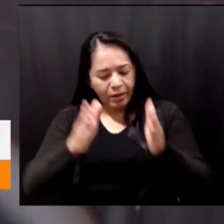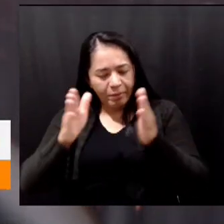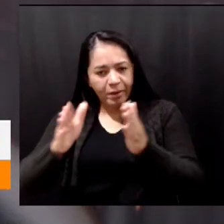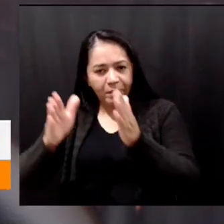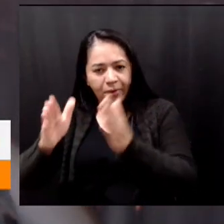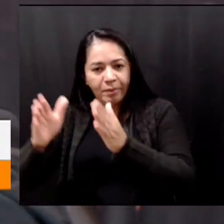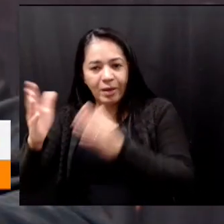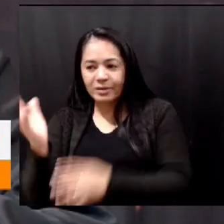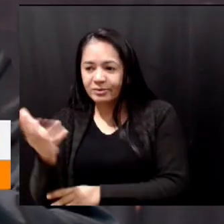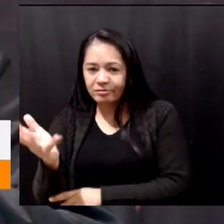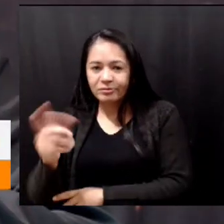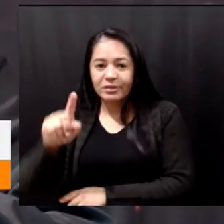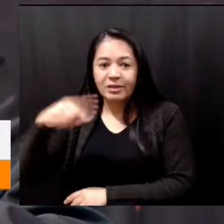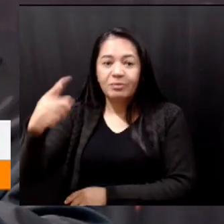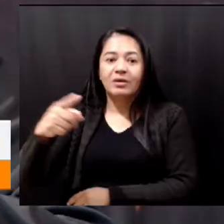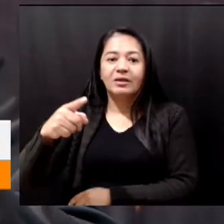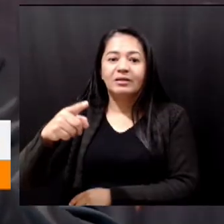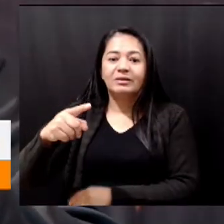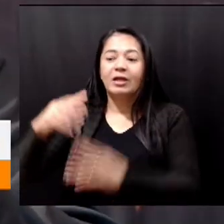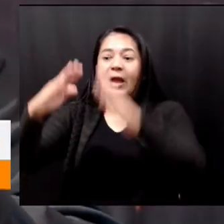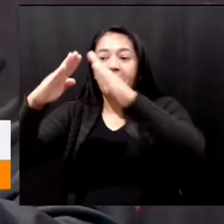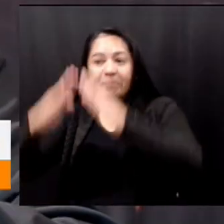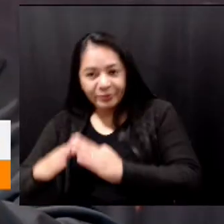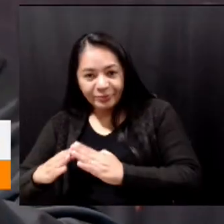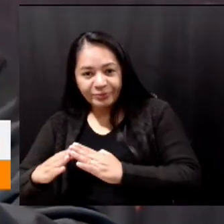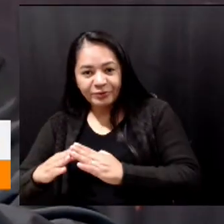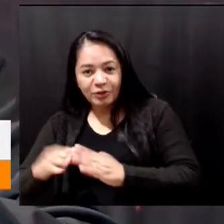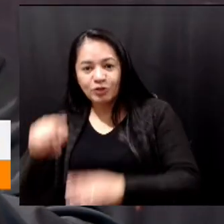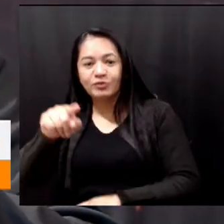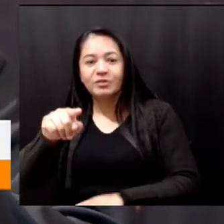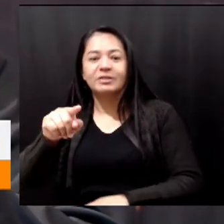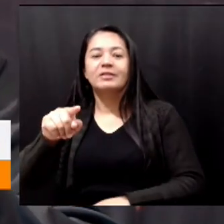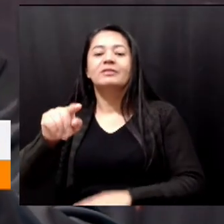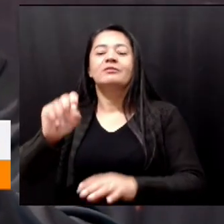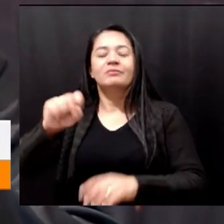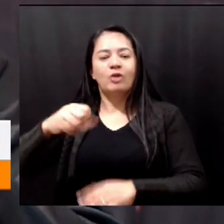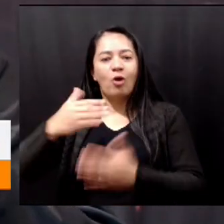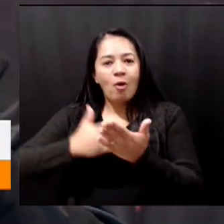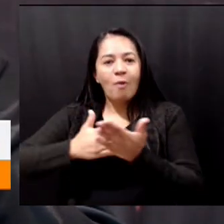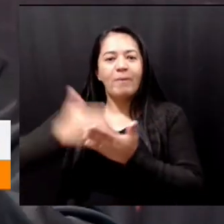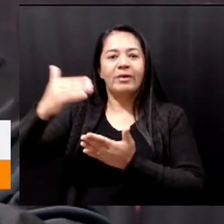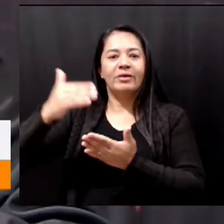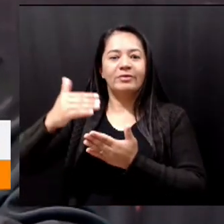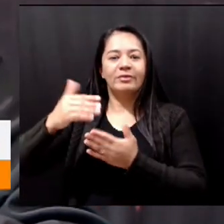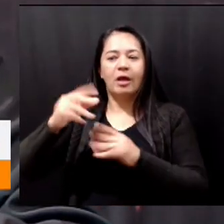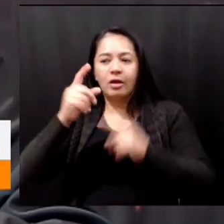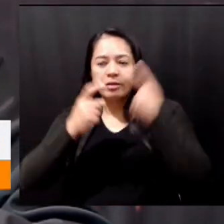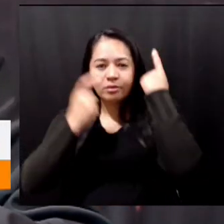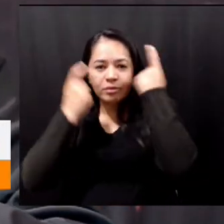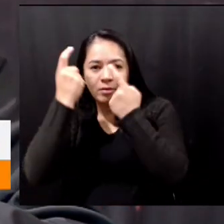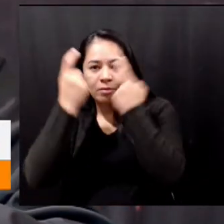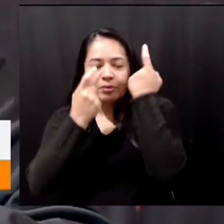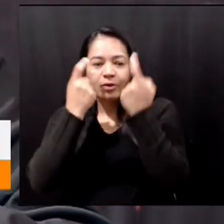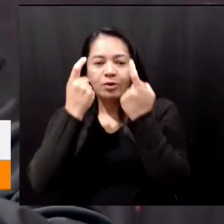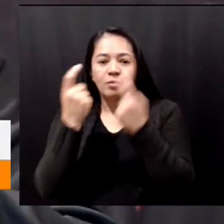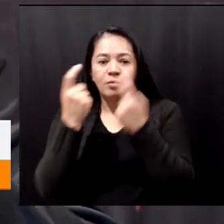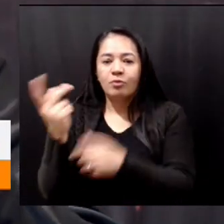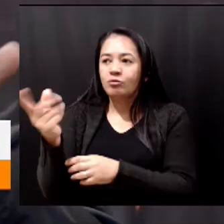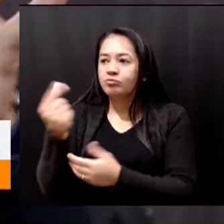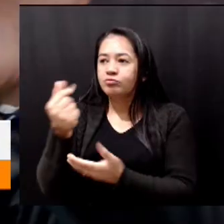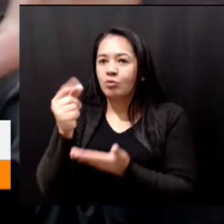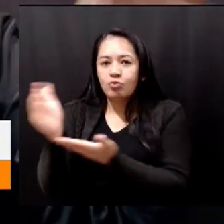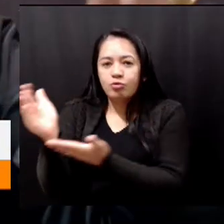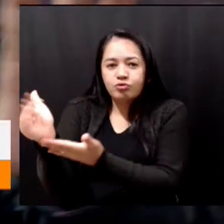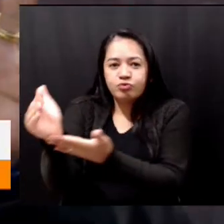a residência, que é onde você aí sim já começa a ter que se preocupar em buscar recurso de investidor, recurso,